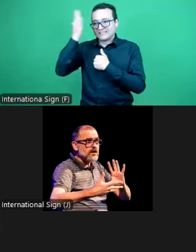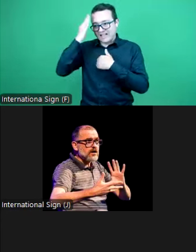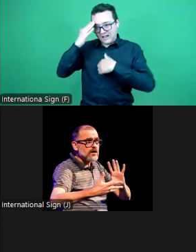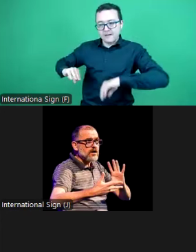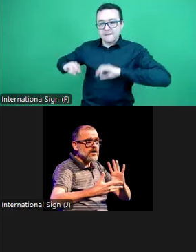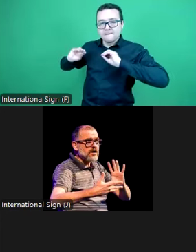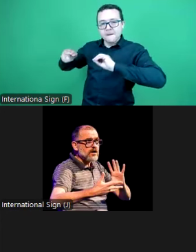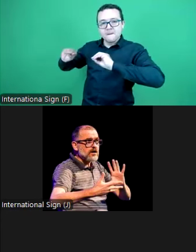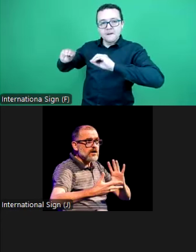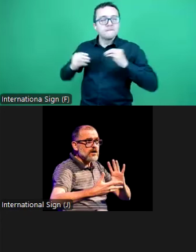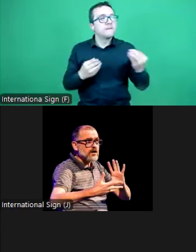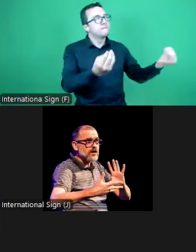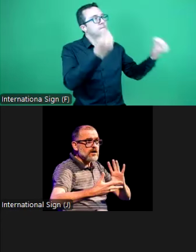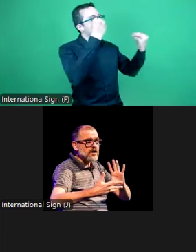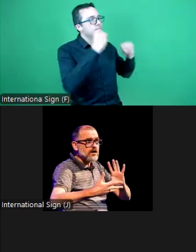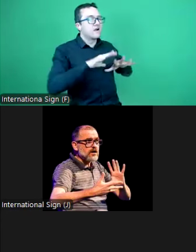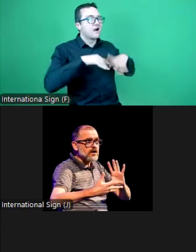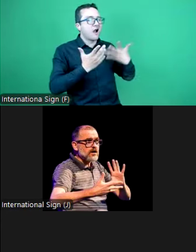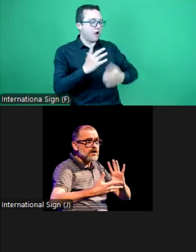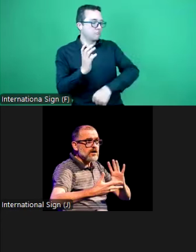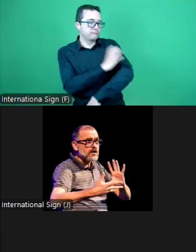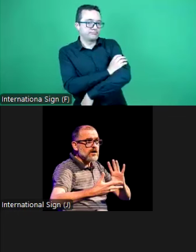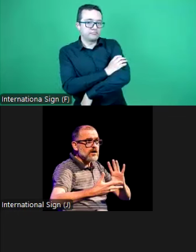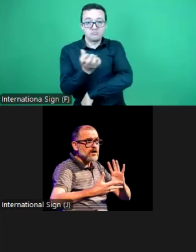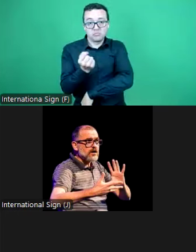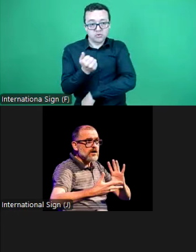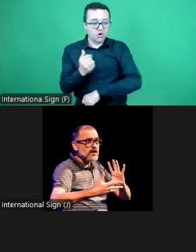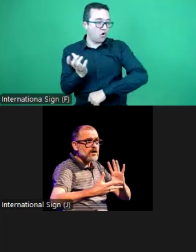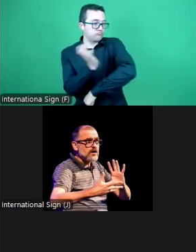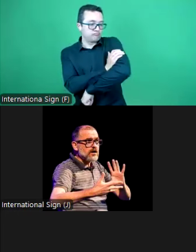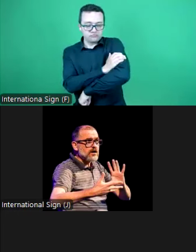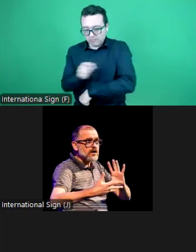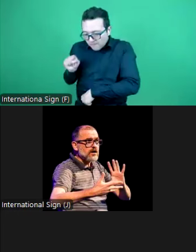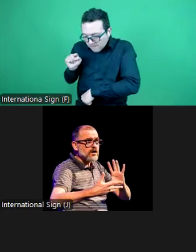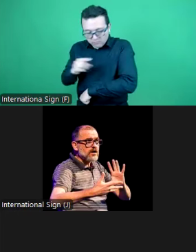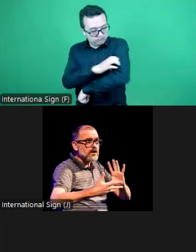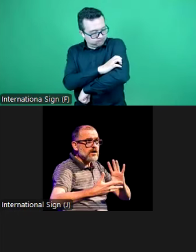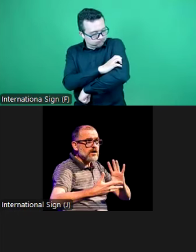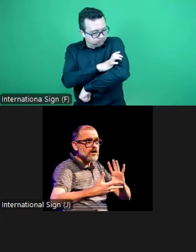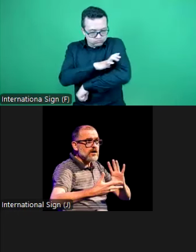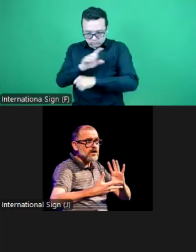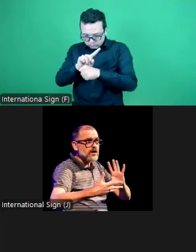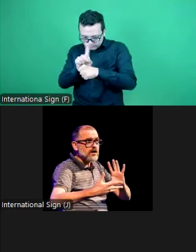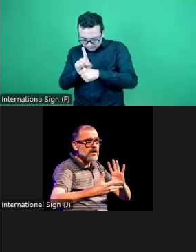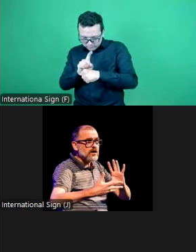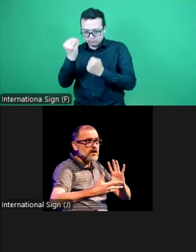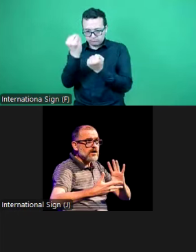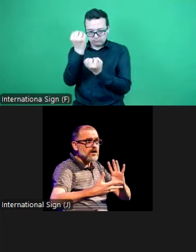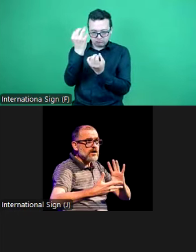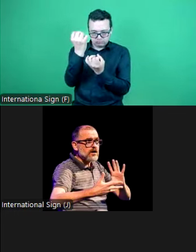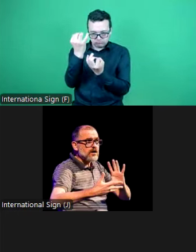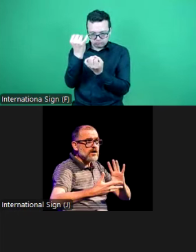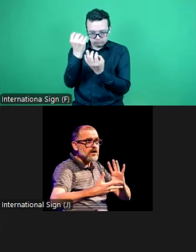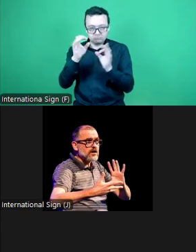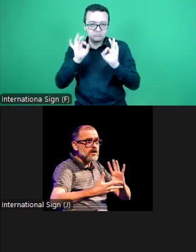E agora fizemos com que o treinamento seja obrigatório a todas aquelas pessoas